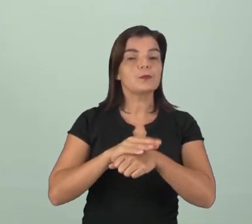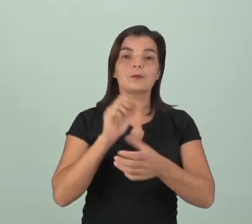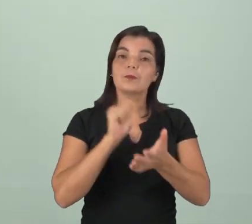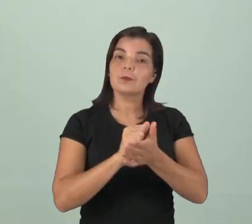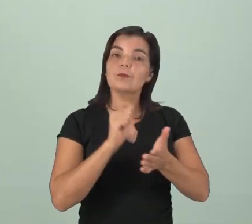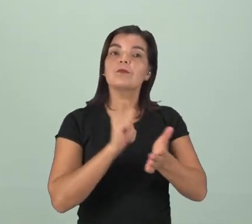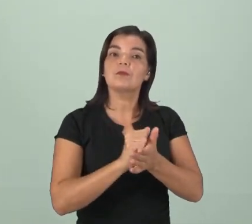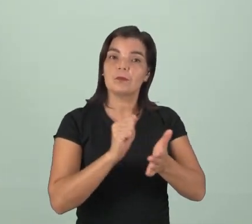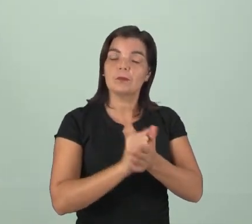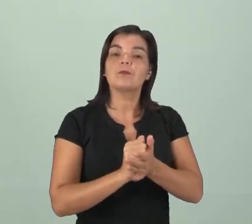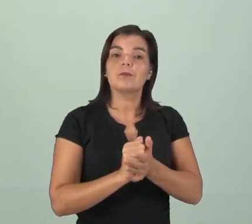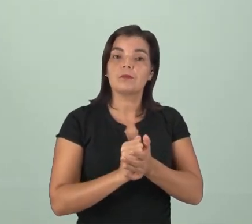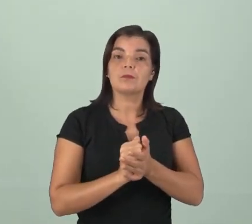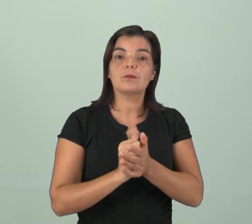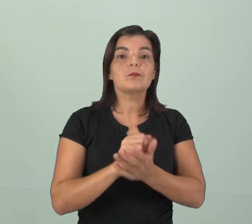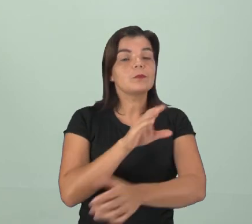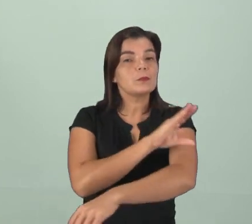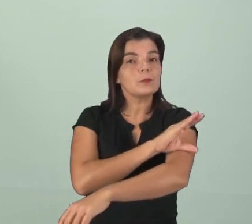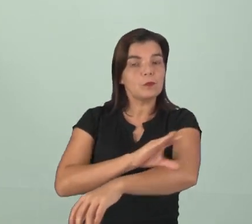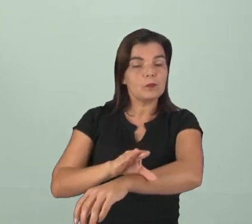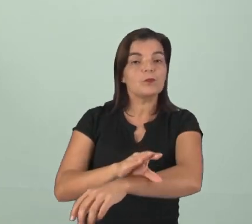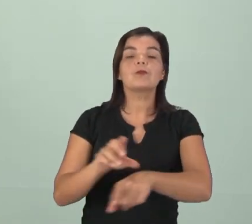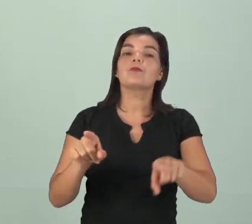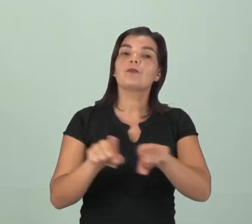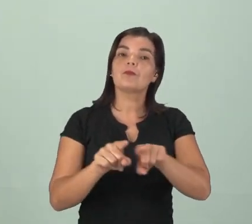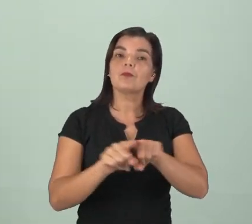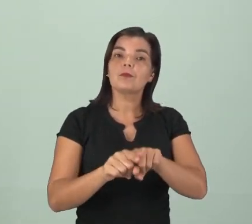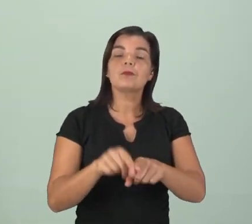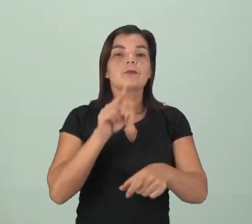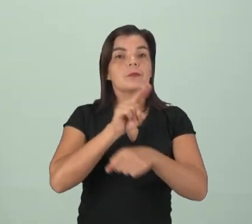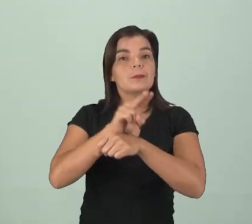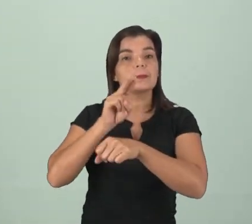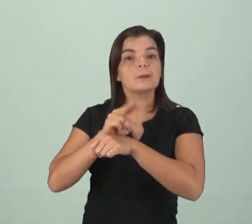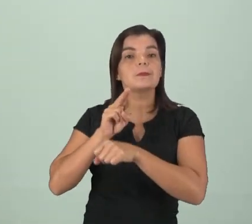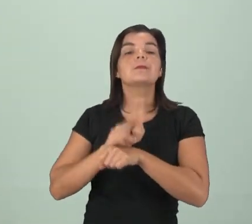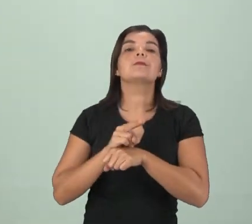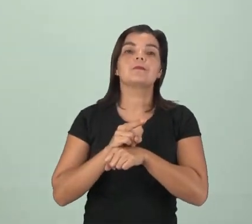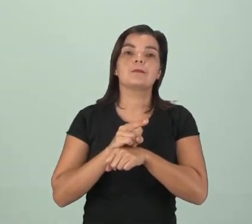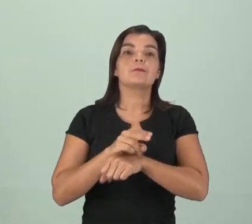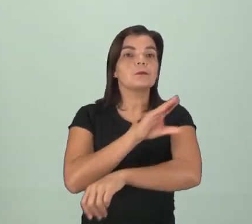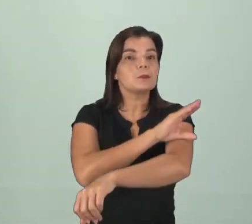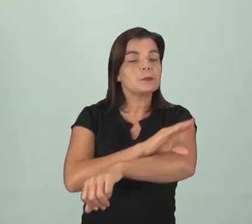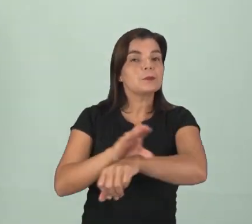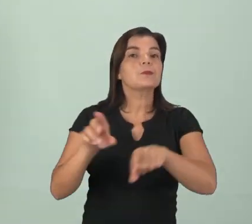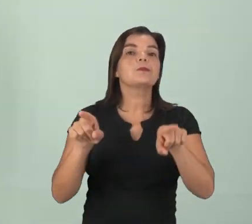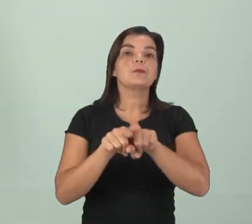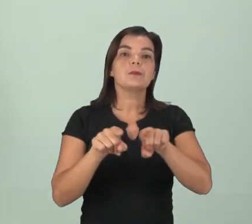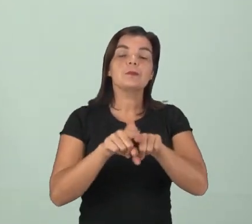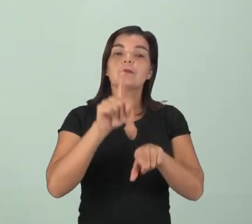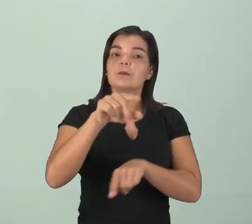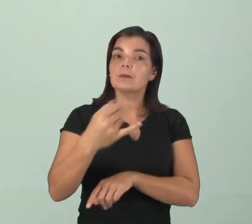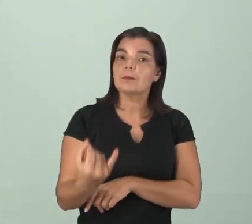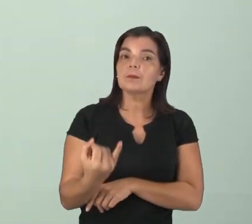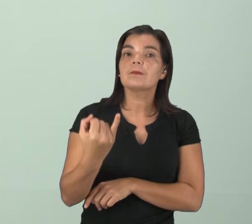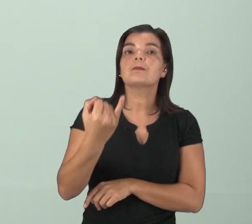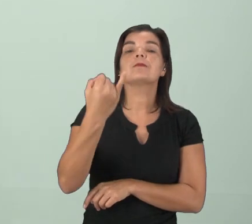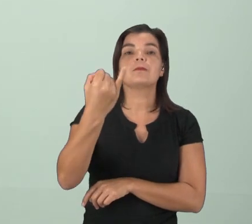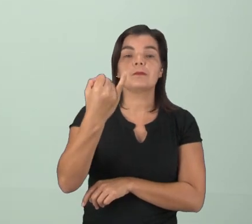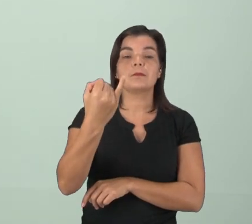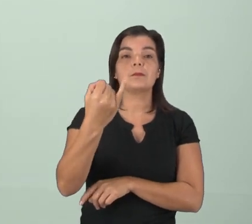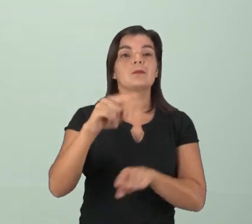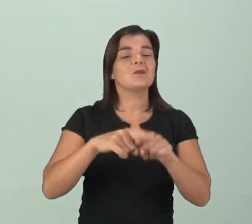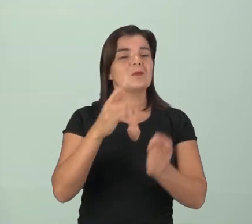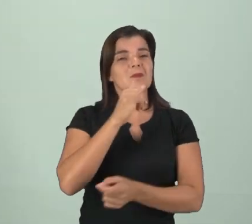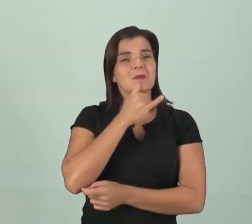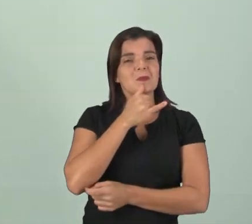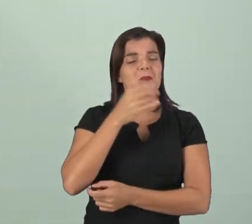registros escritos daquela cultura e a preservação daquela cultura. É muito importante, é triste quando a